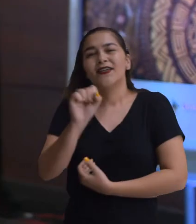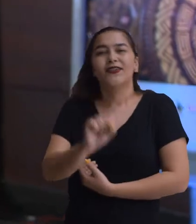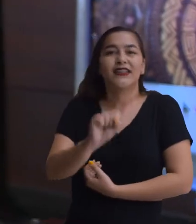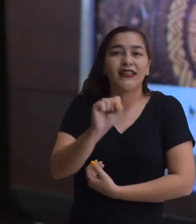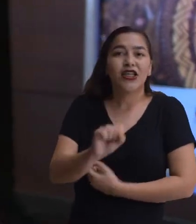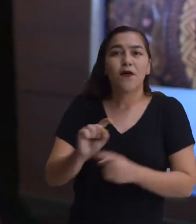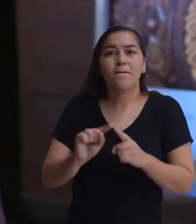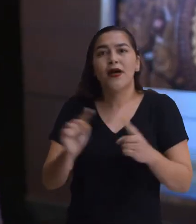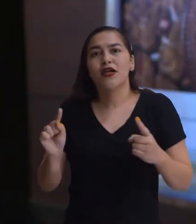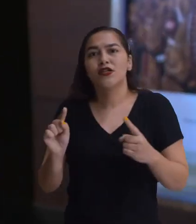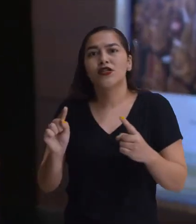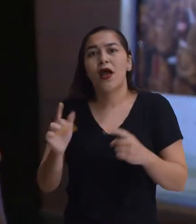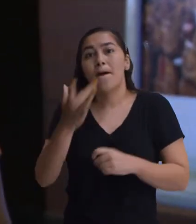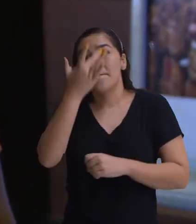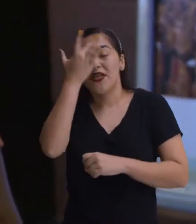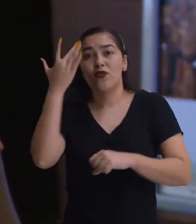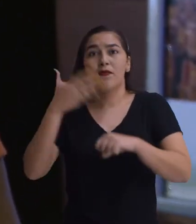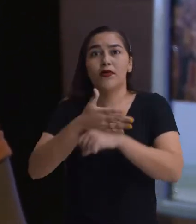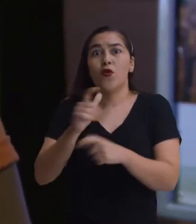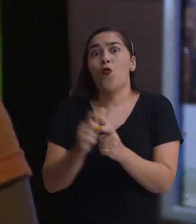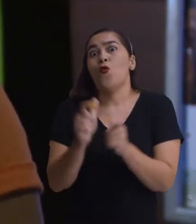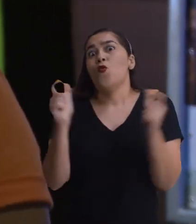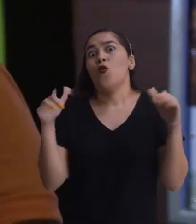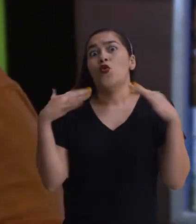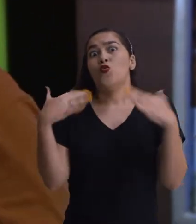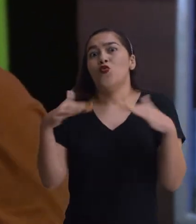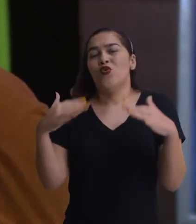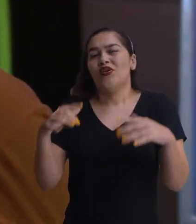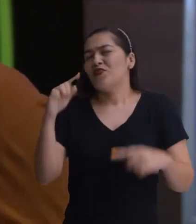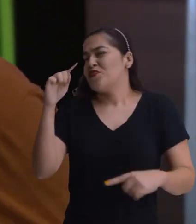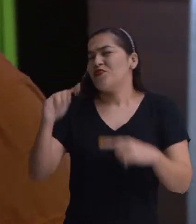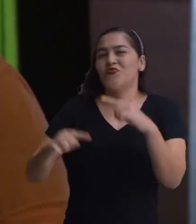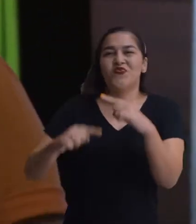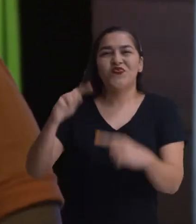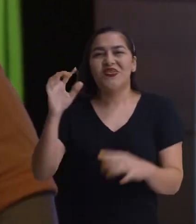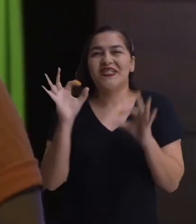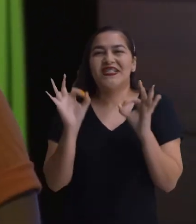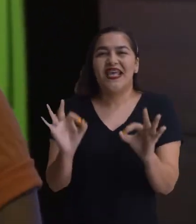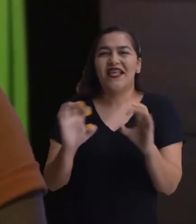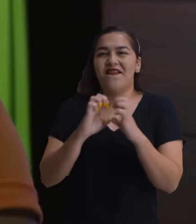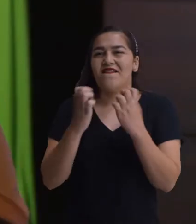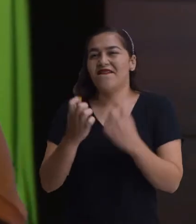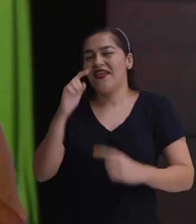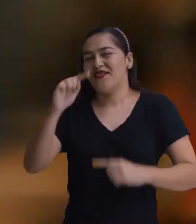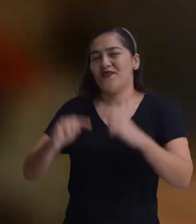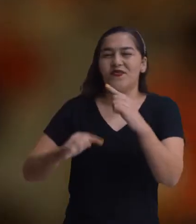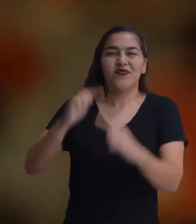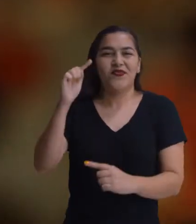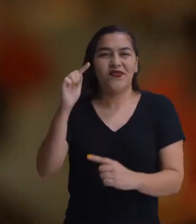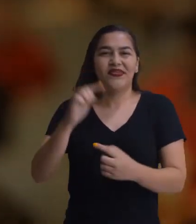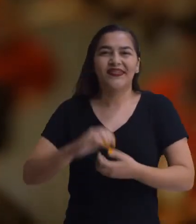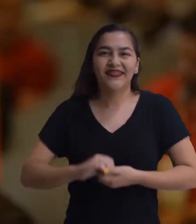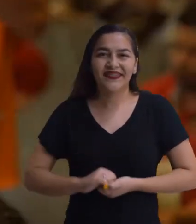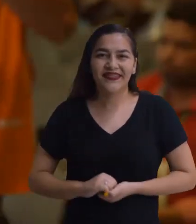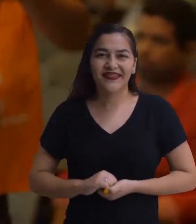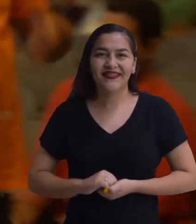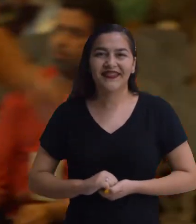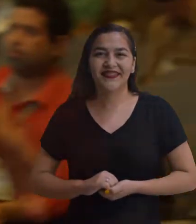bastante cansados sim, mas tivemos um recorde de público, deu tudo certo e tivemos um evento de sucesso.